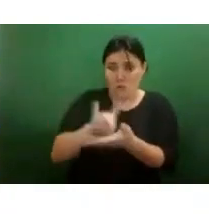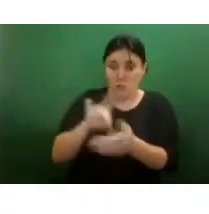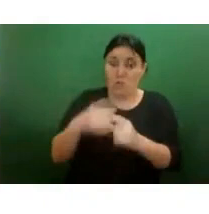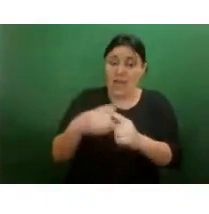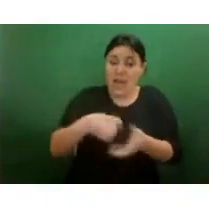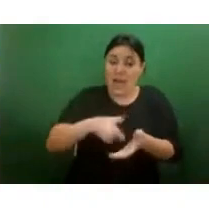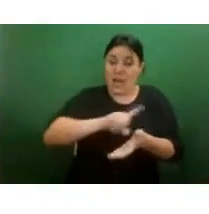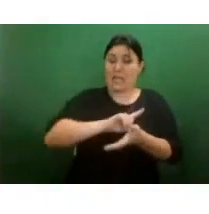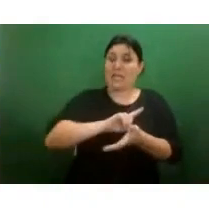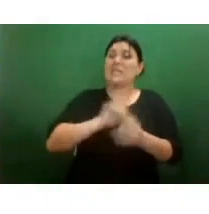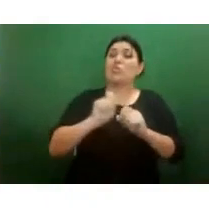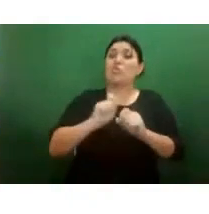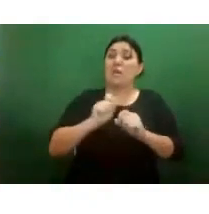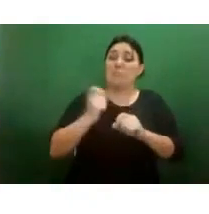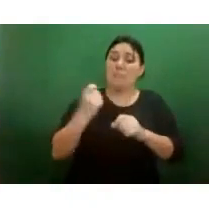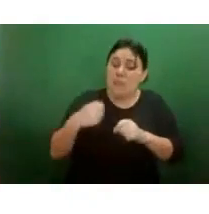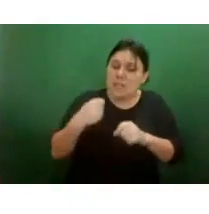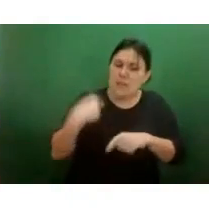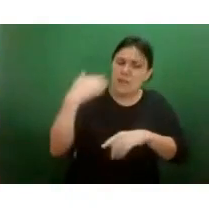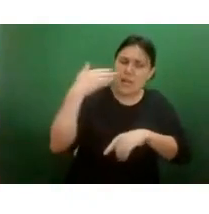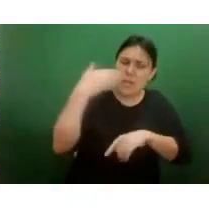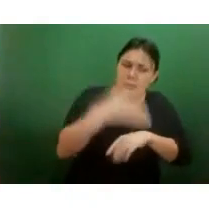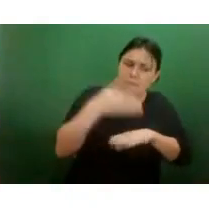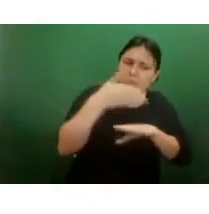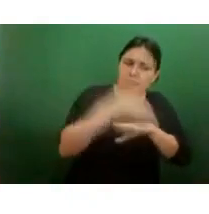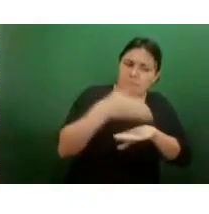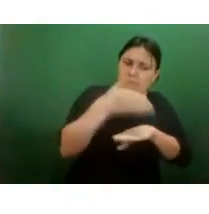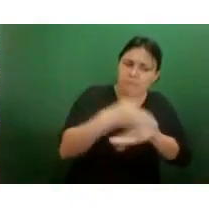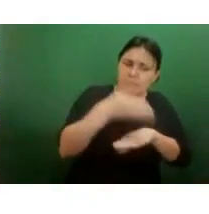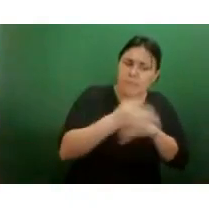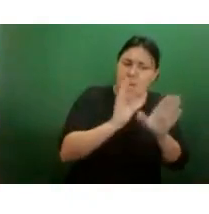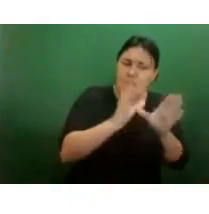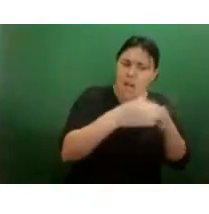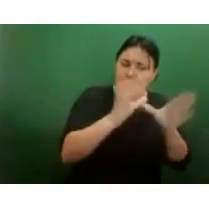que ir buscando informações para a gente ir tendo